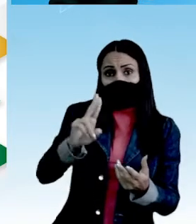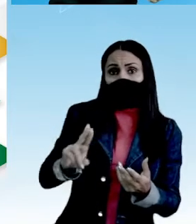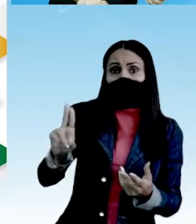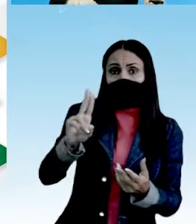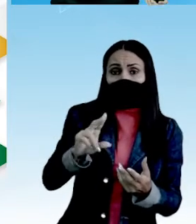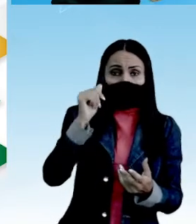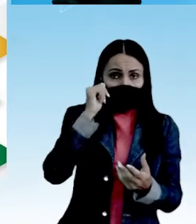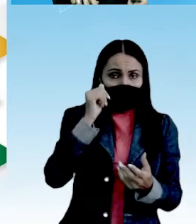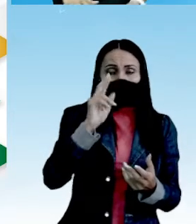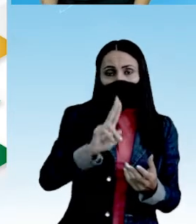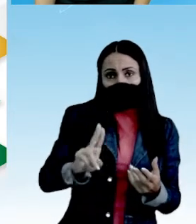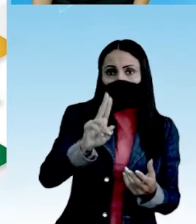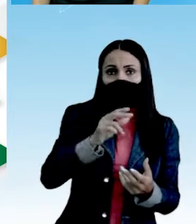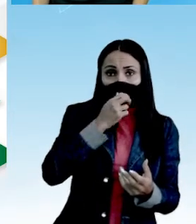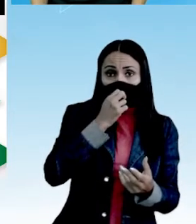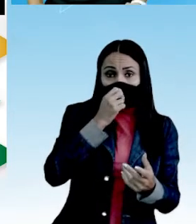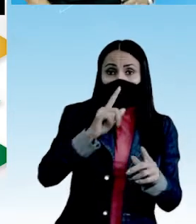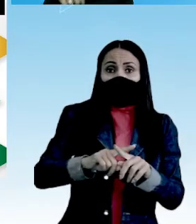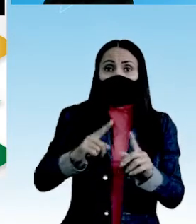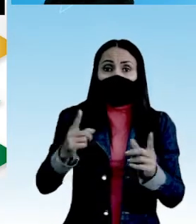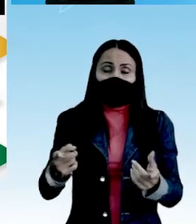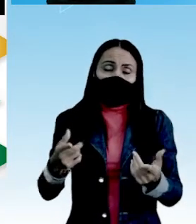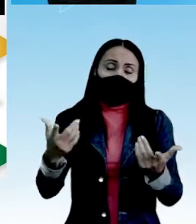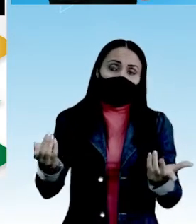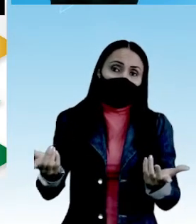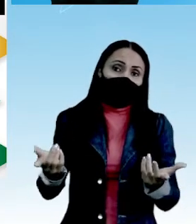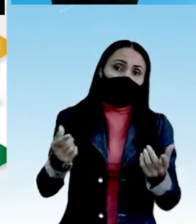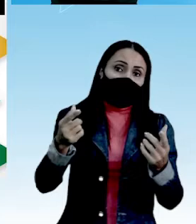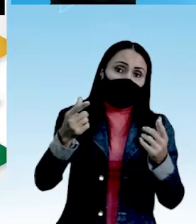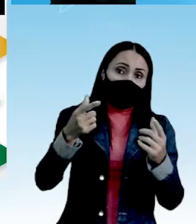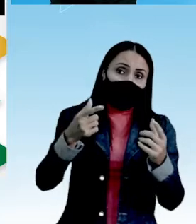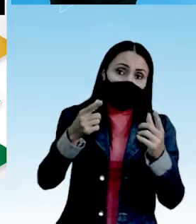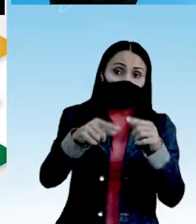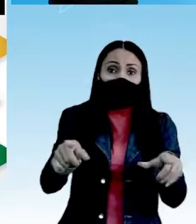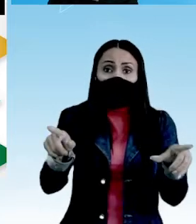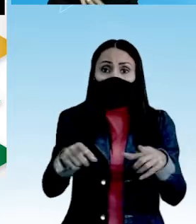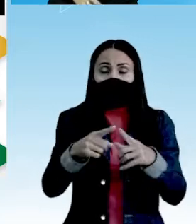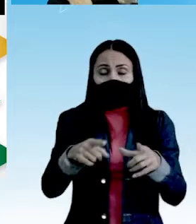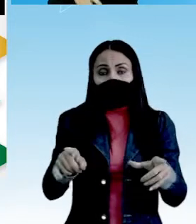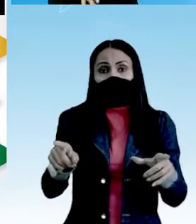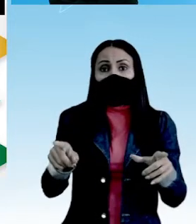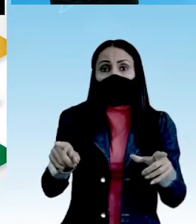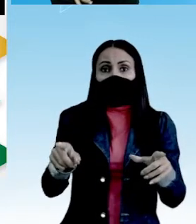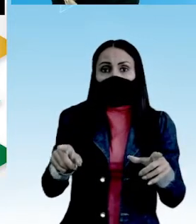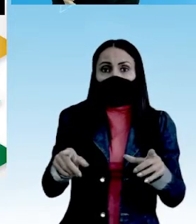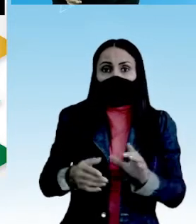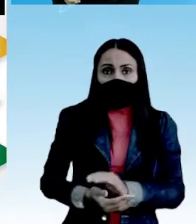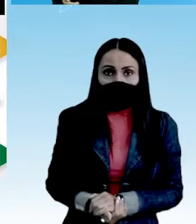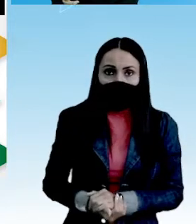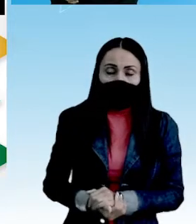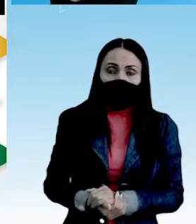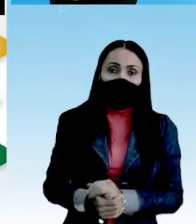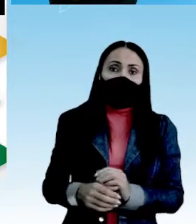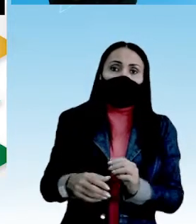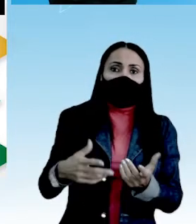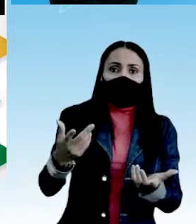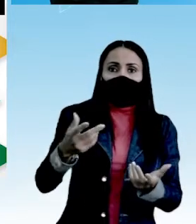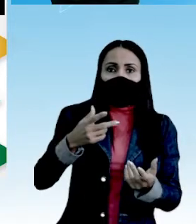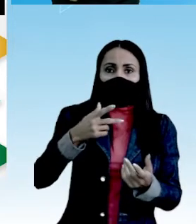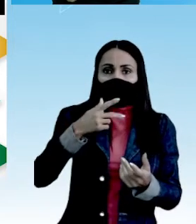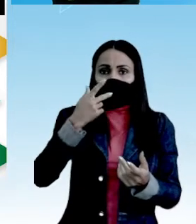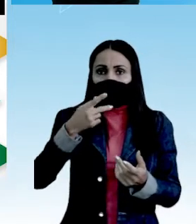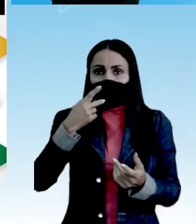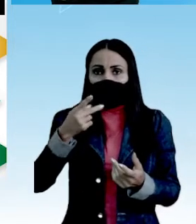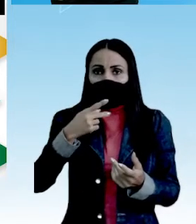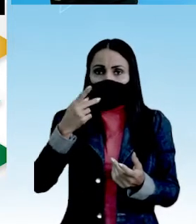foram as drogas, e sim a música. Então eles queriam, né, prendê-la por causa disso. E a música fala assim, né, árvores do